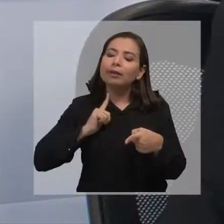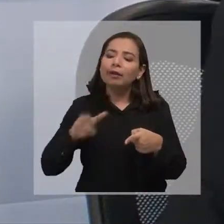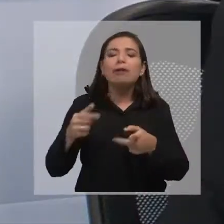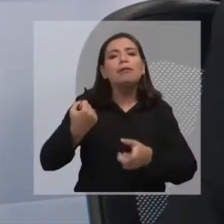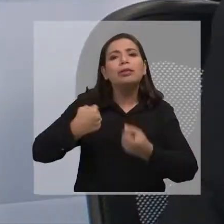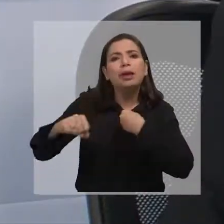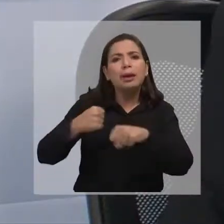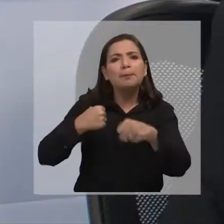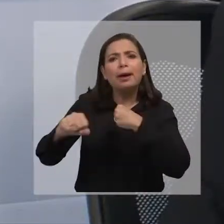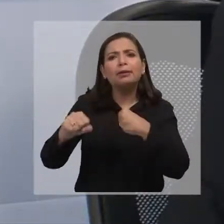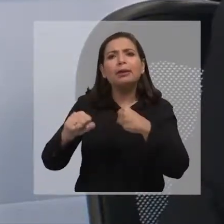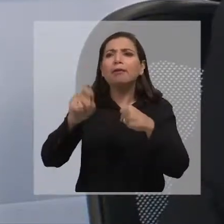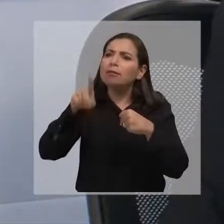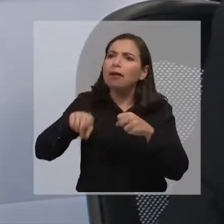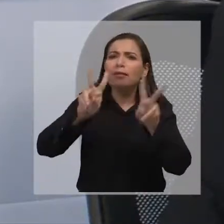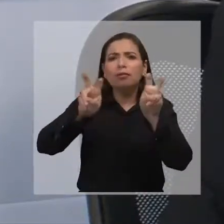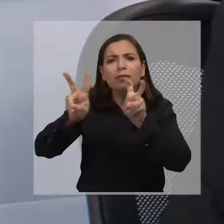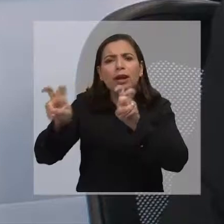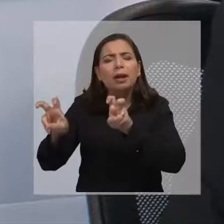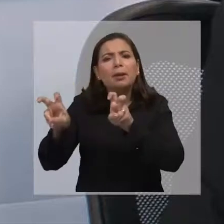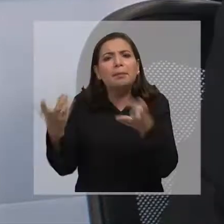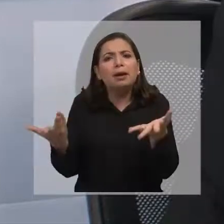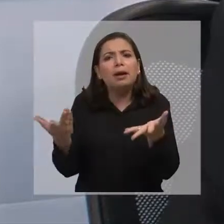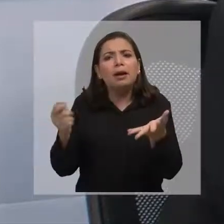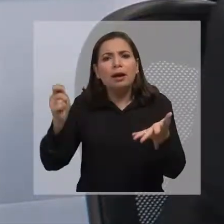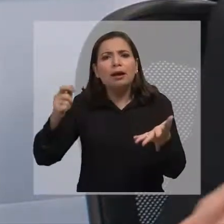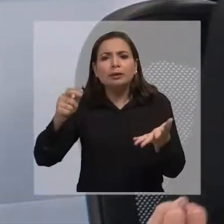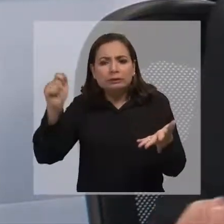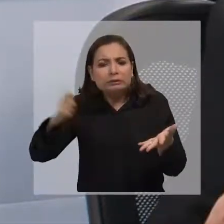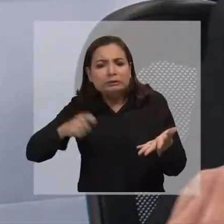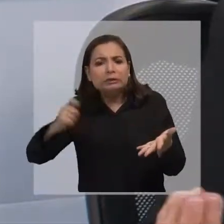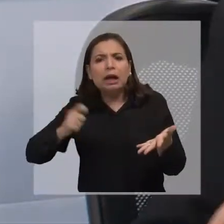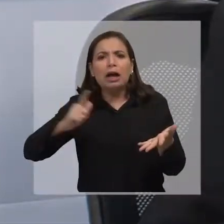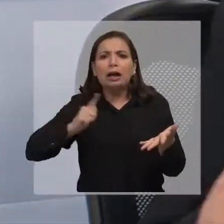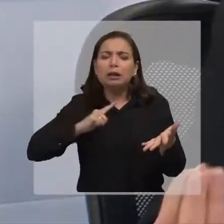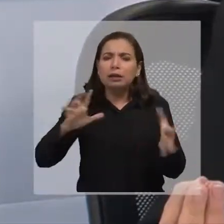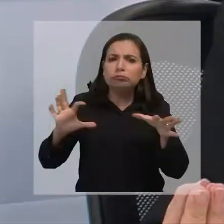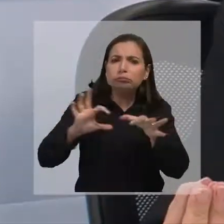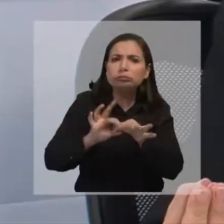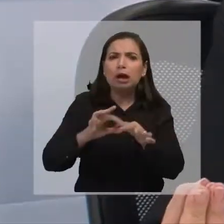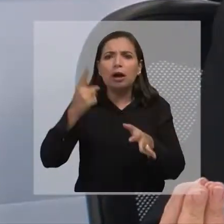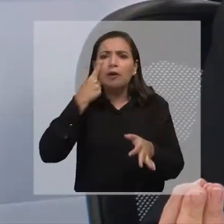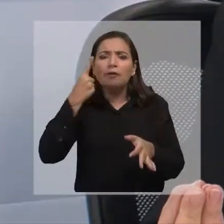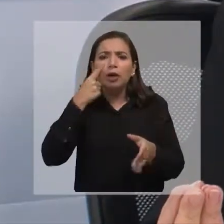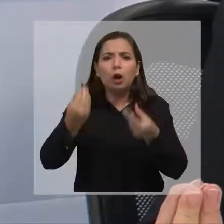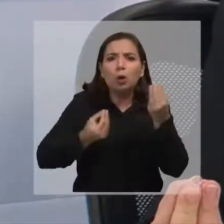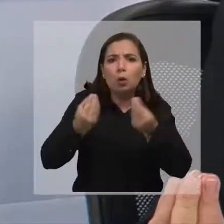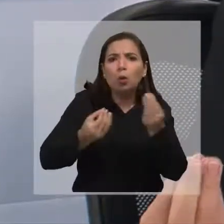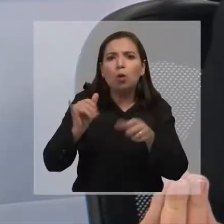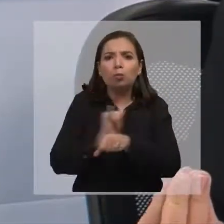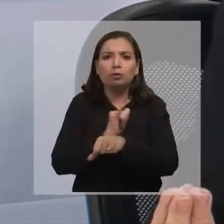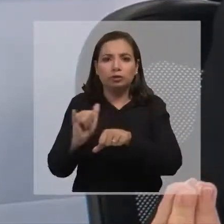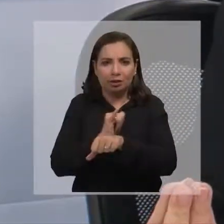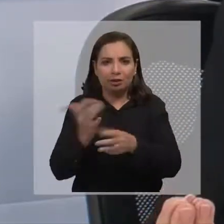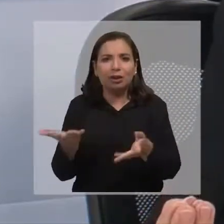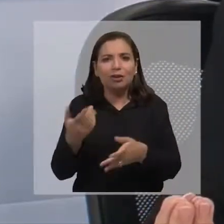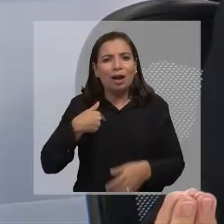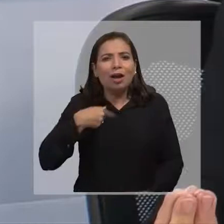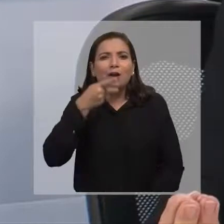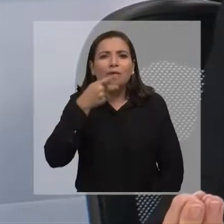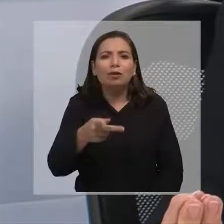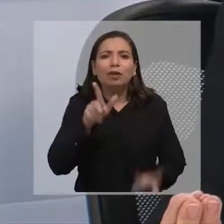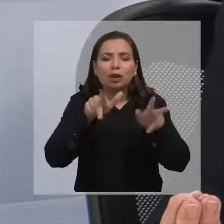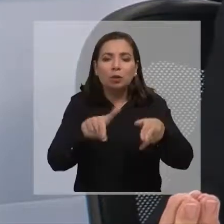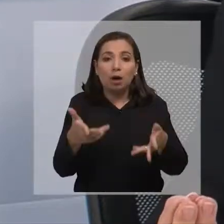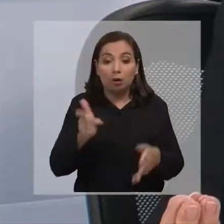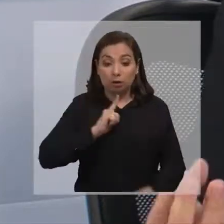debatendo coisas tão próximas que uma não se põe sobre a outra. Quando eu estou falando aqui, o